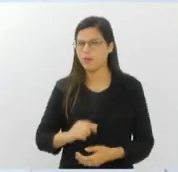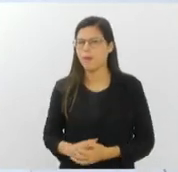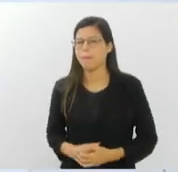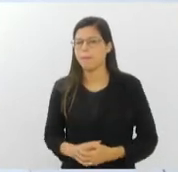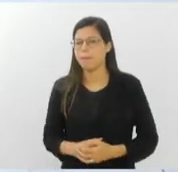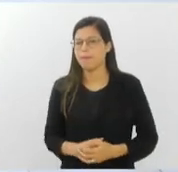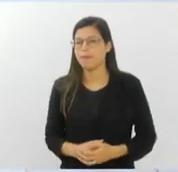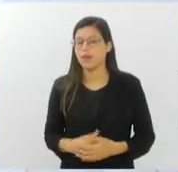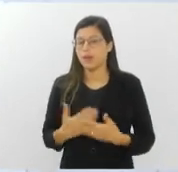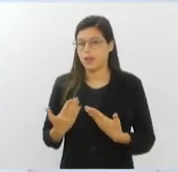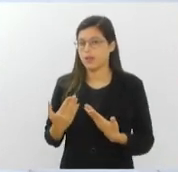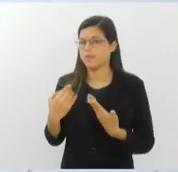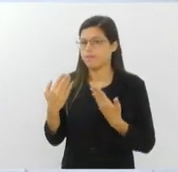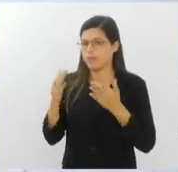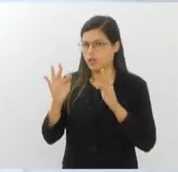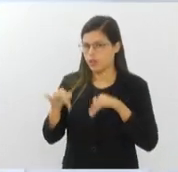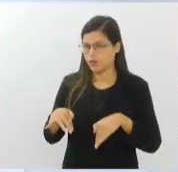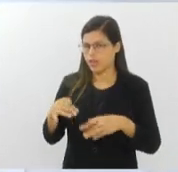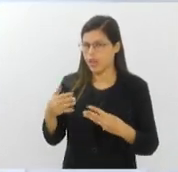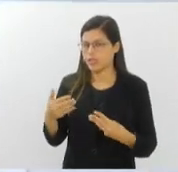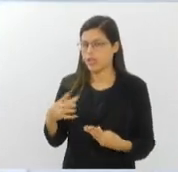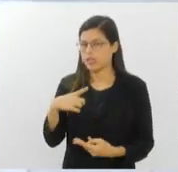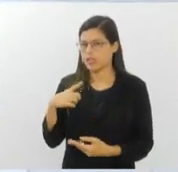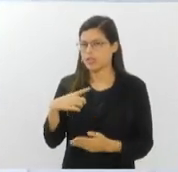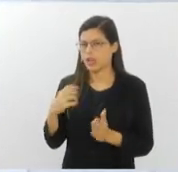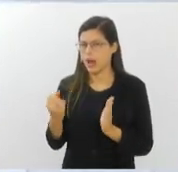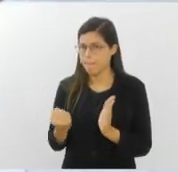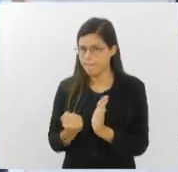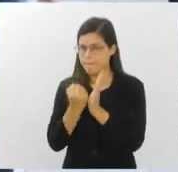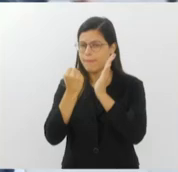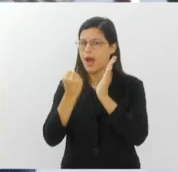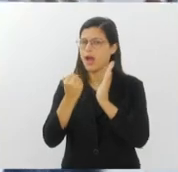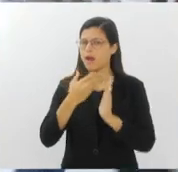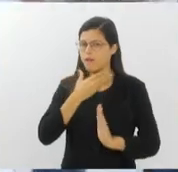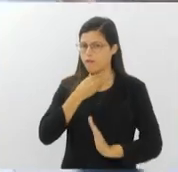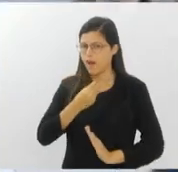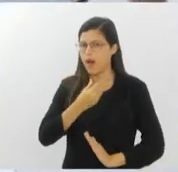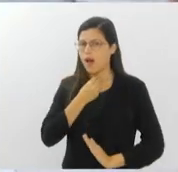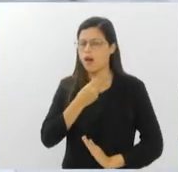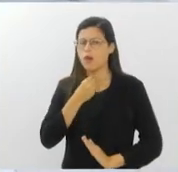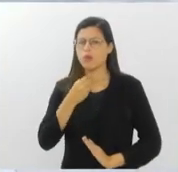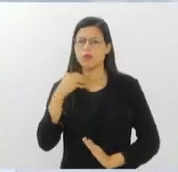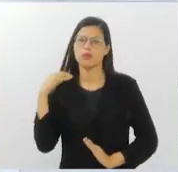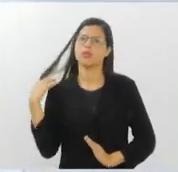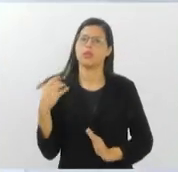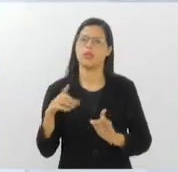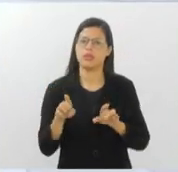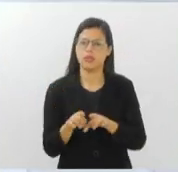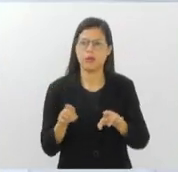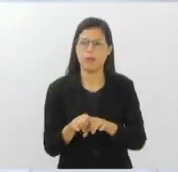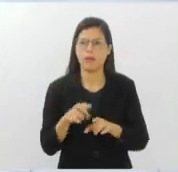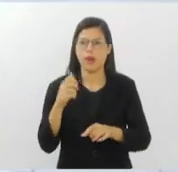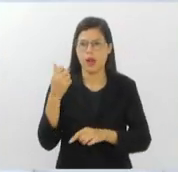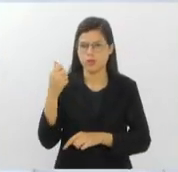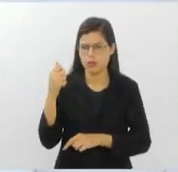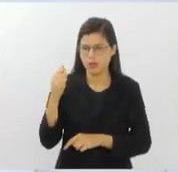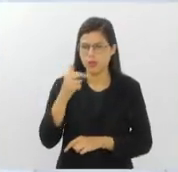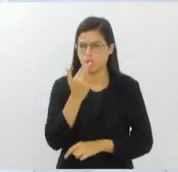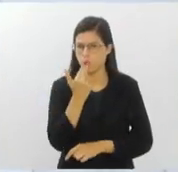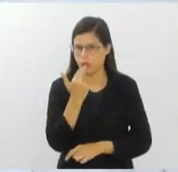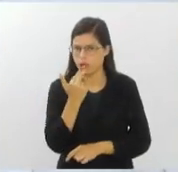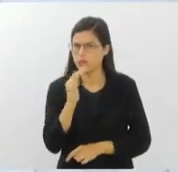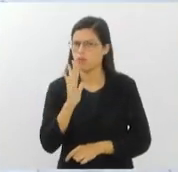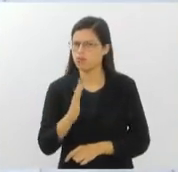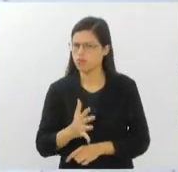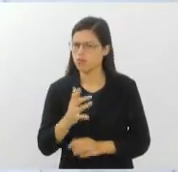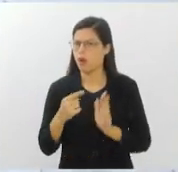Júlia, existem marcas aí que recebem falsificação, né? E também a própria Associação de Nutrição já reprovou algumas